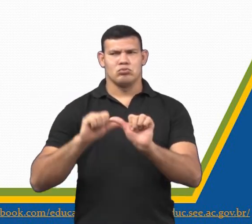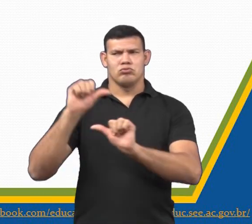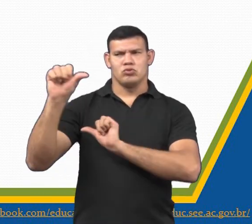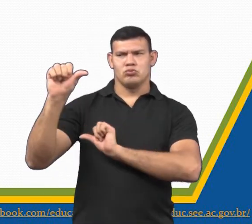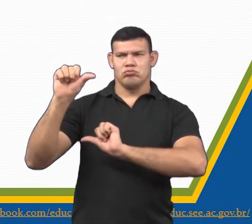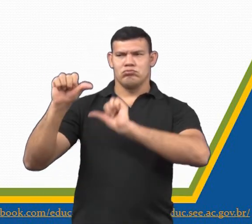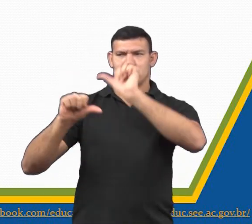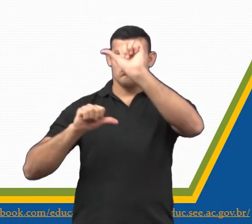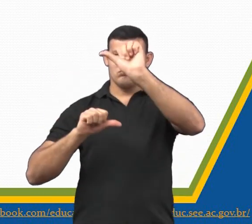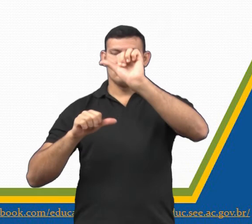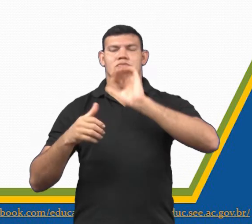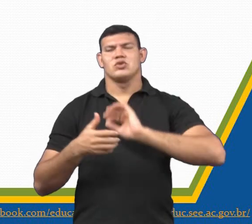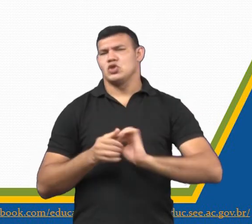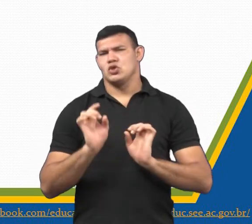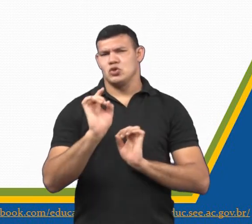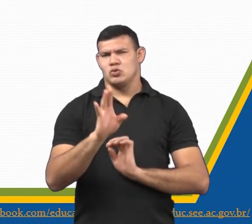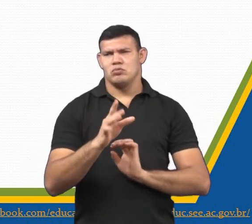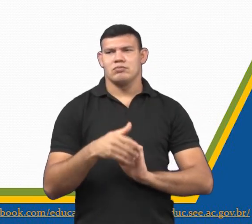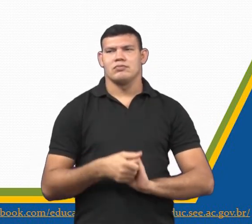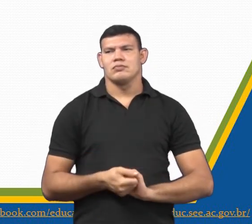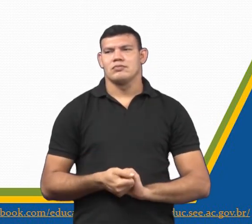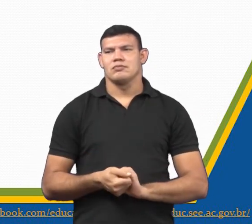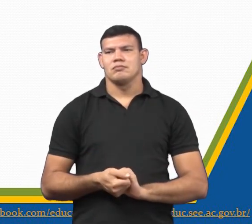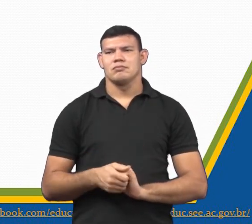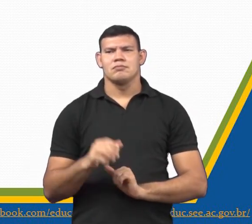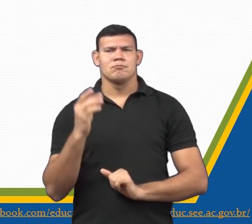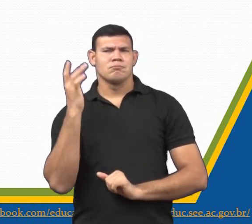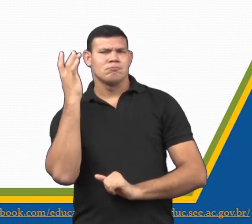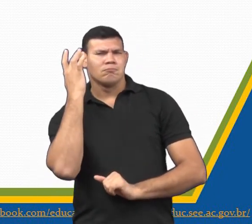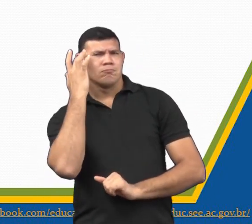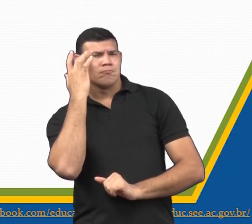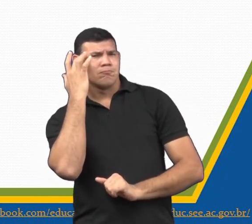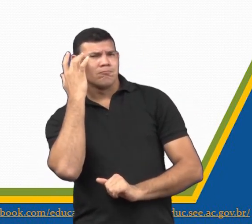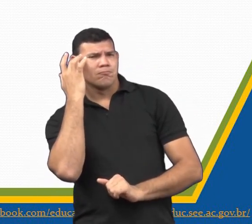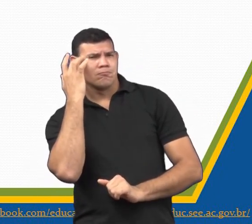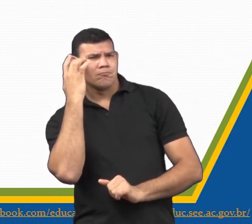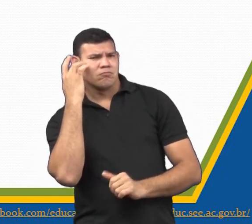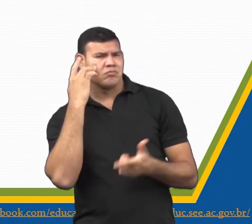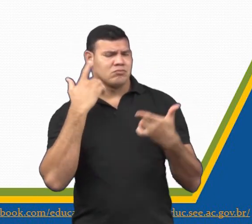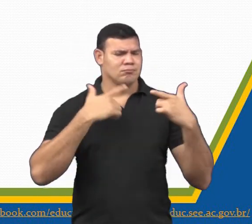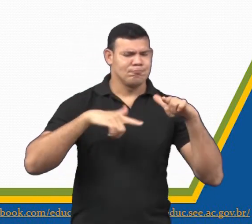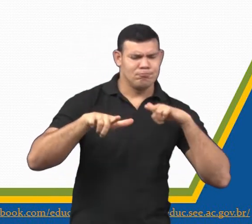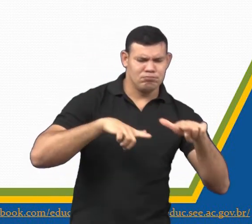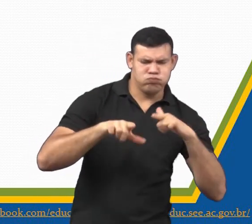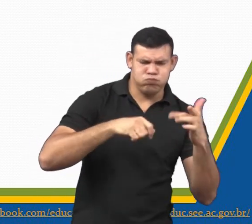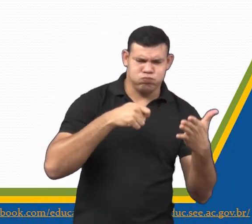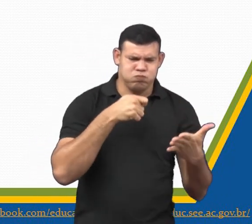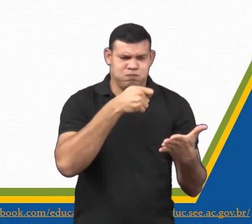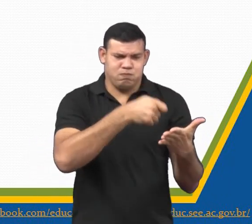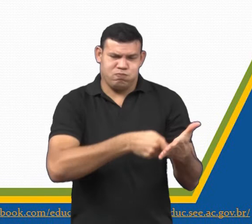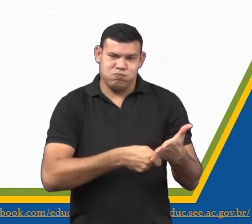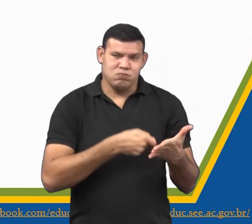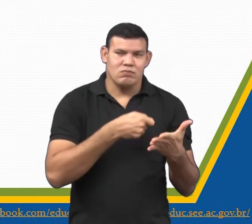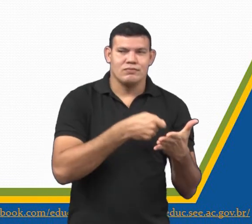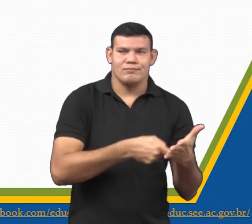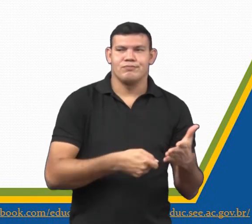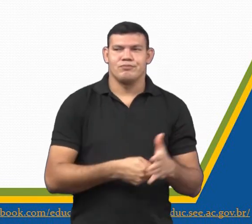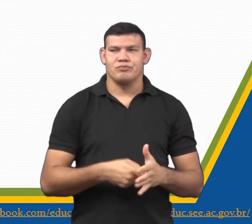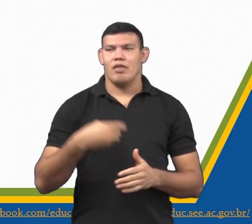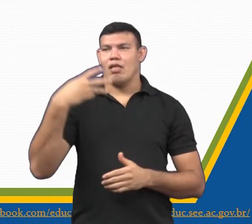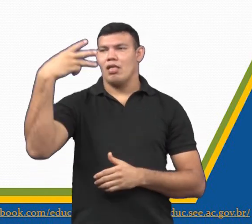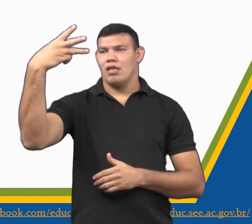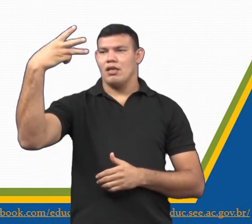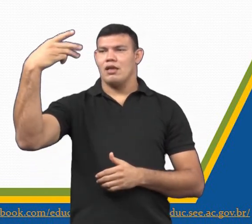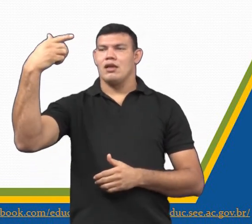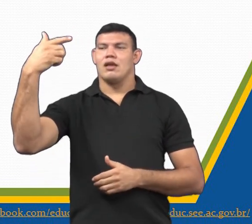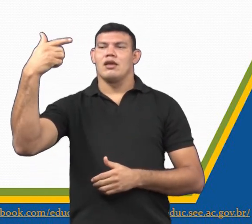pessoal? Expressar opiniões é a 1 ali, ó. Pienso que o mercado de trabalho está mais exigente. Então, a ordem vai ficar ali, ó. 3, 2,